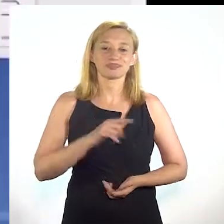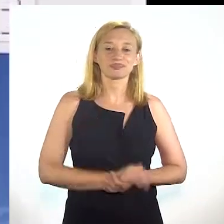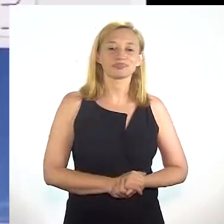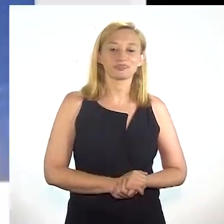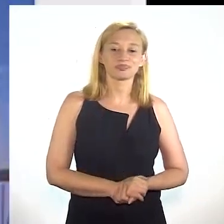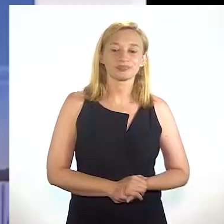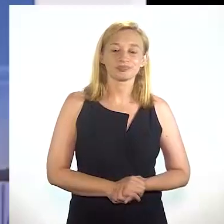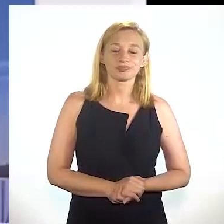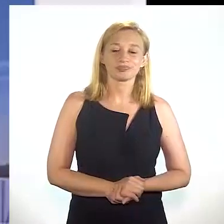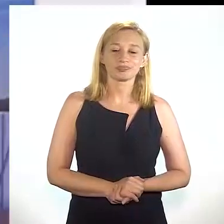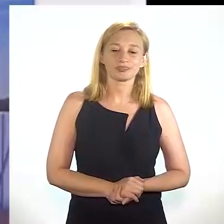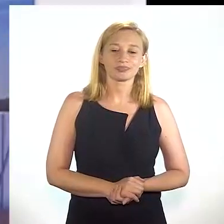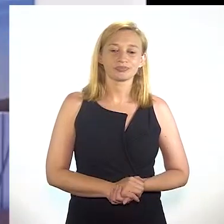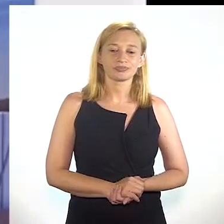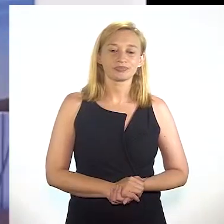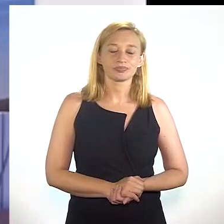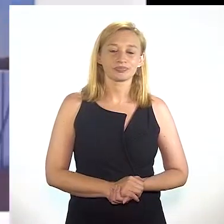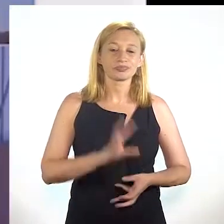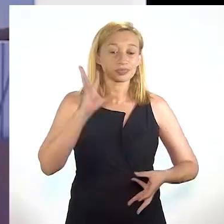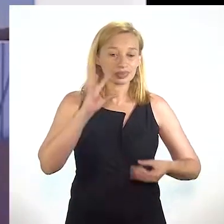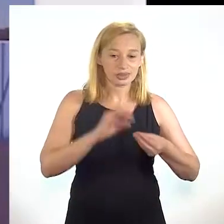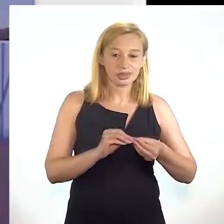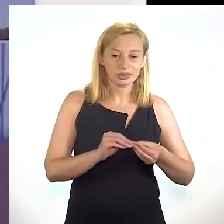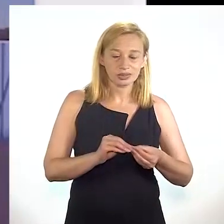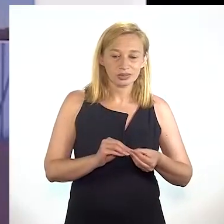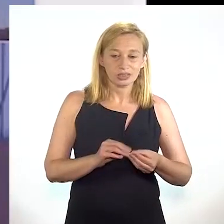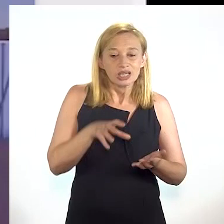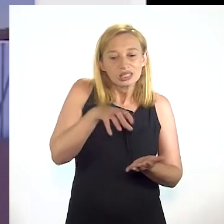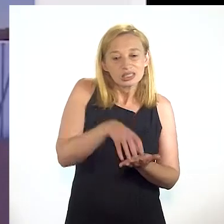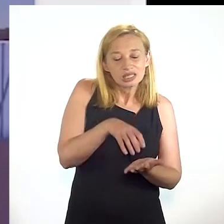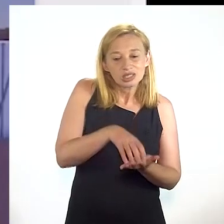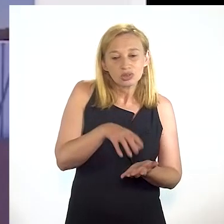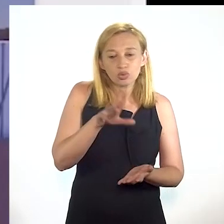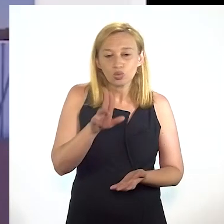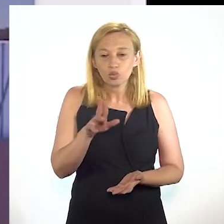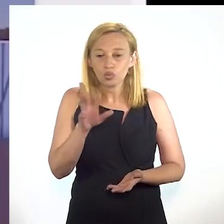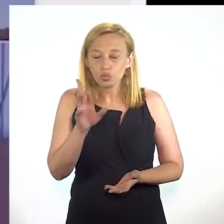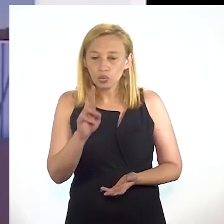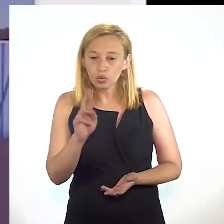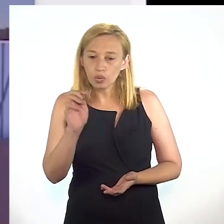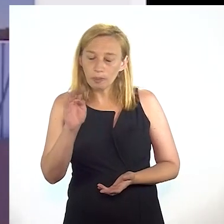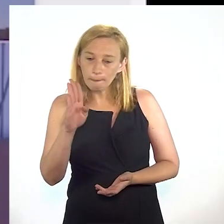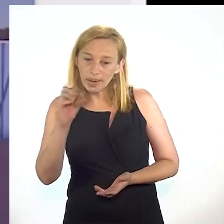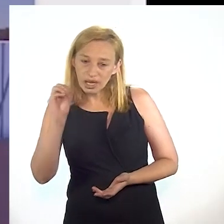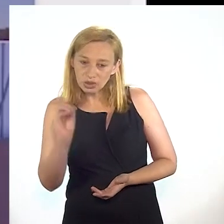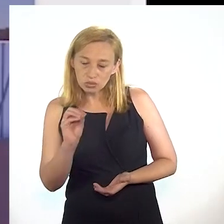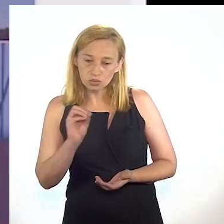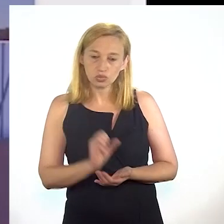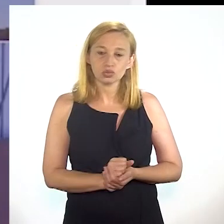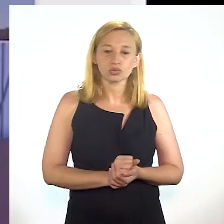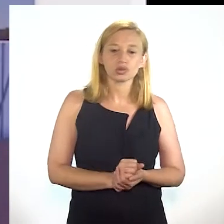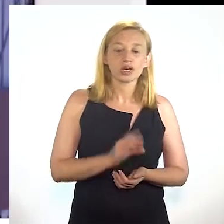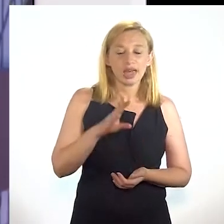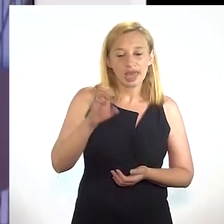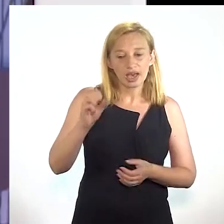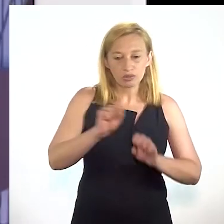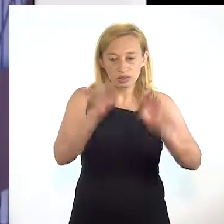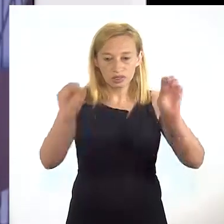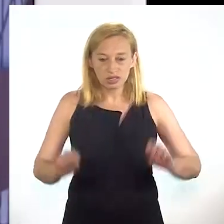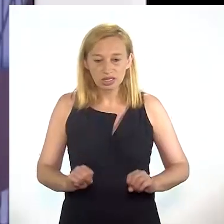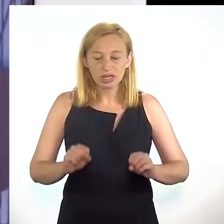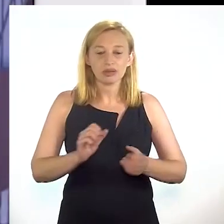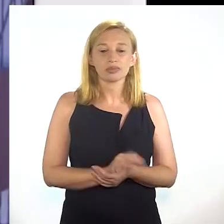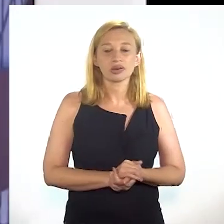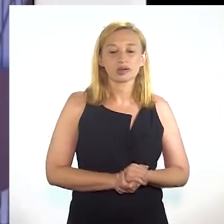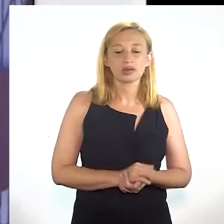a transformação, né? Então, a gente se define como um mini centro urbano, um ecossistema integrado aí para atender